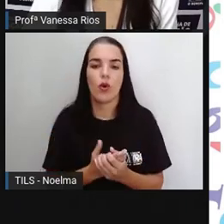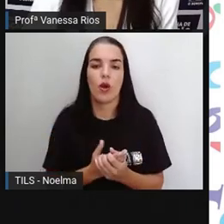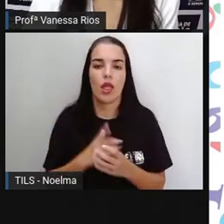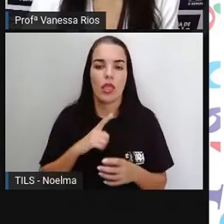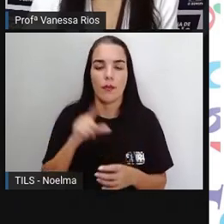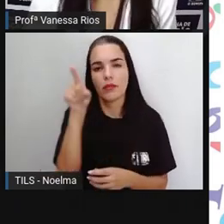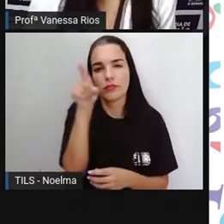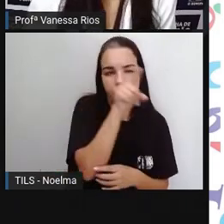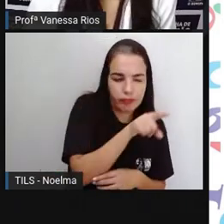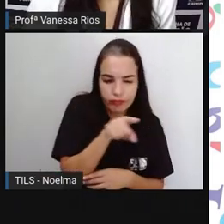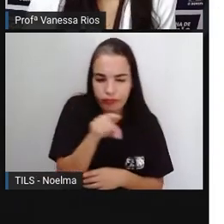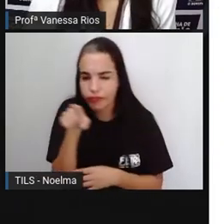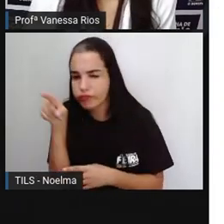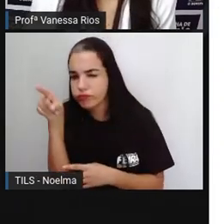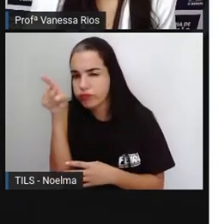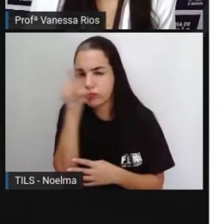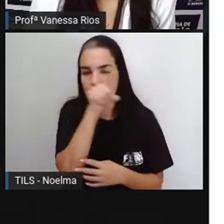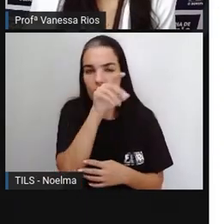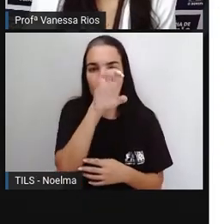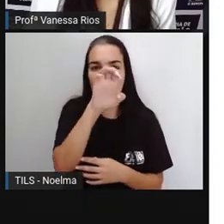a elipse.